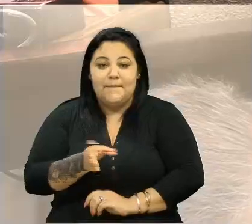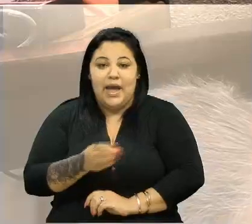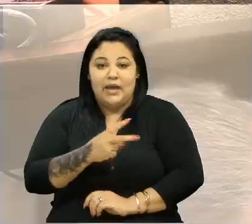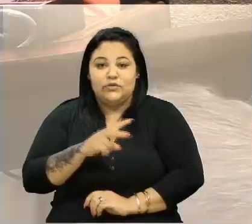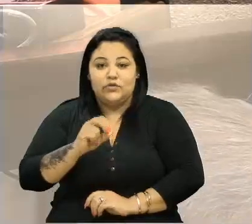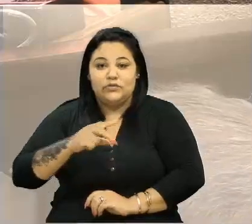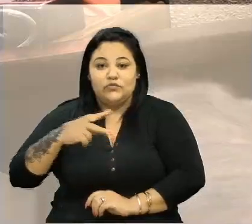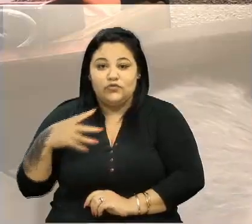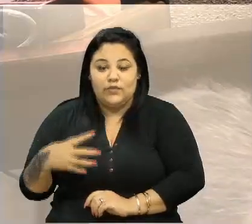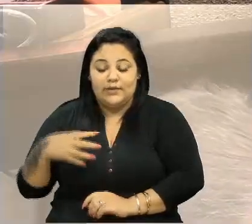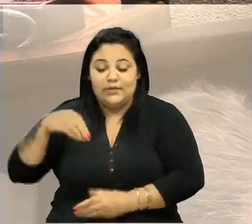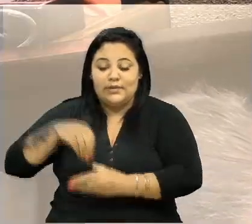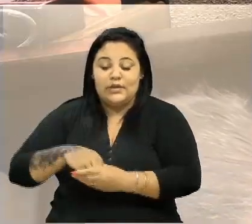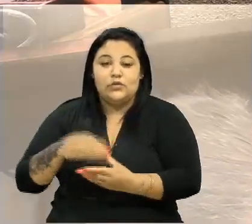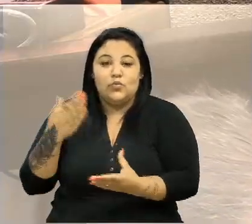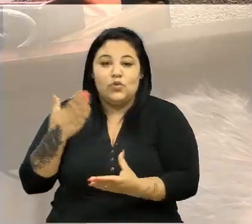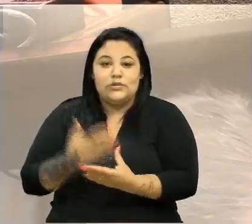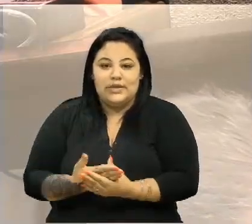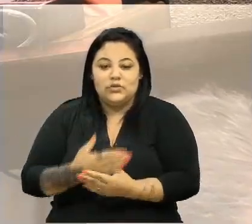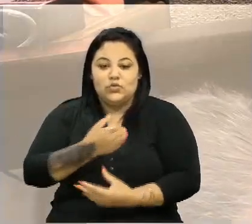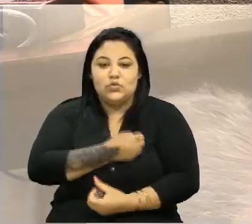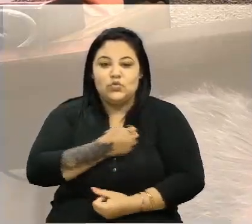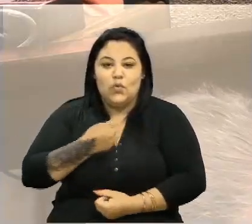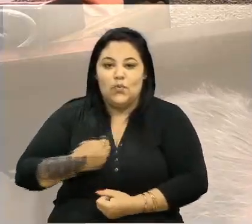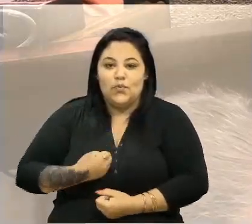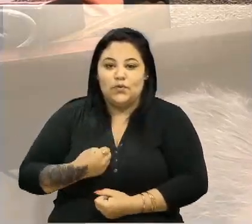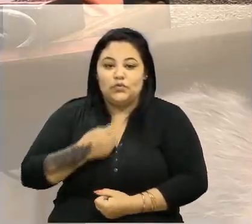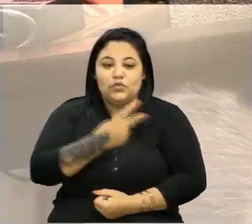190/2024, contido no processo número